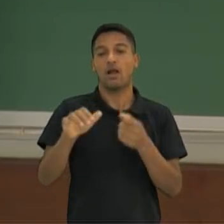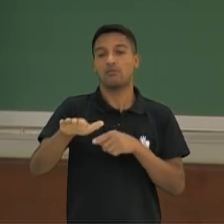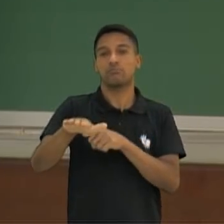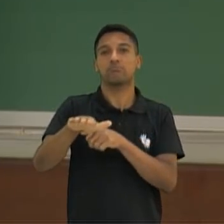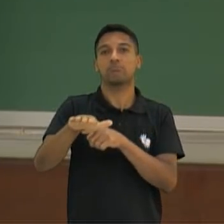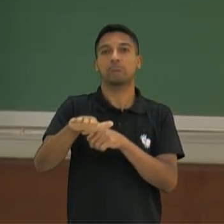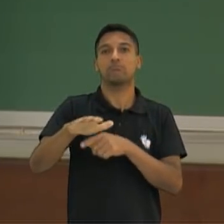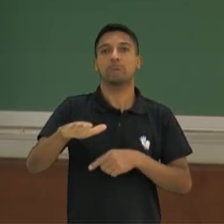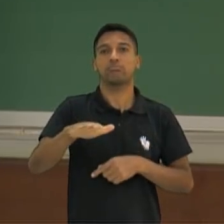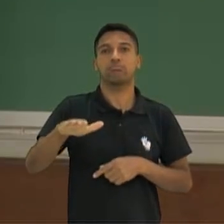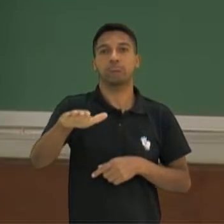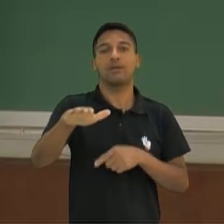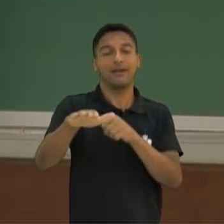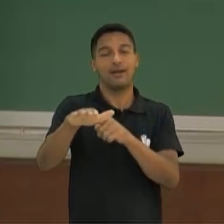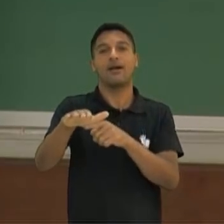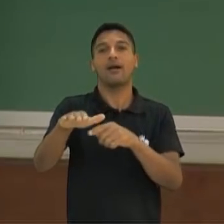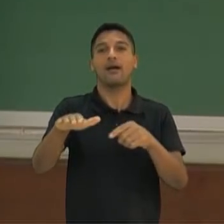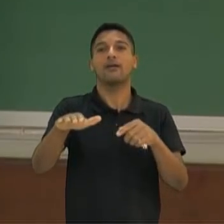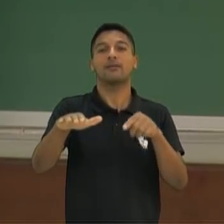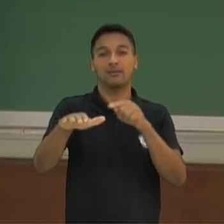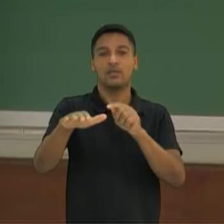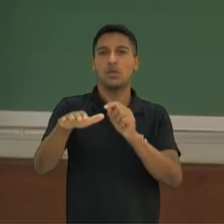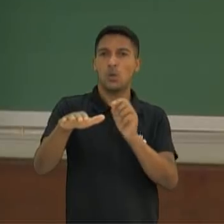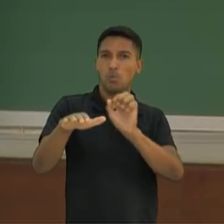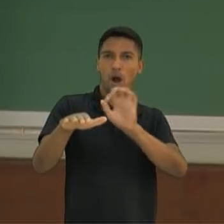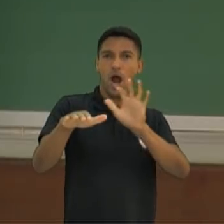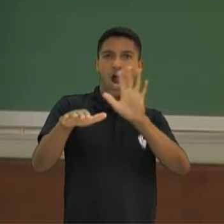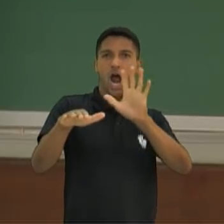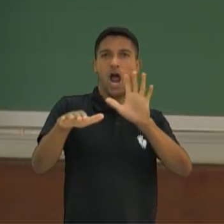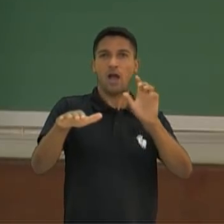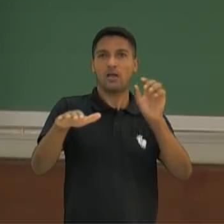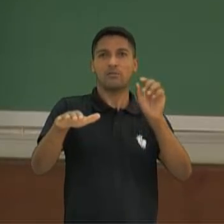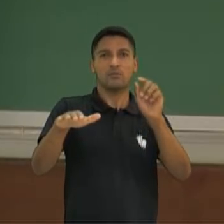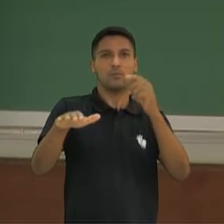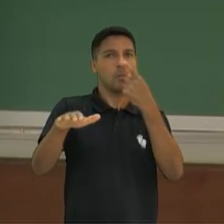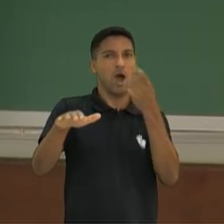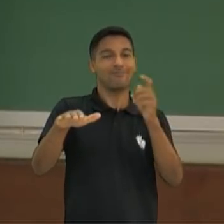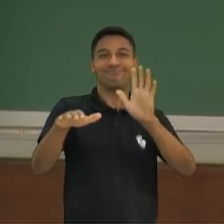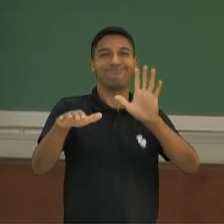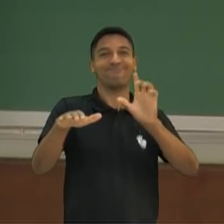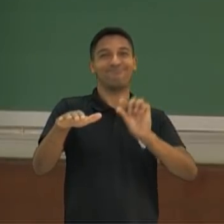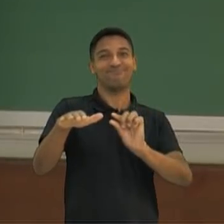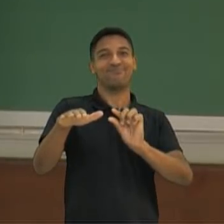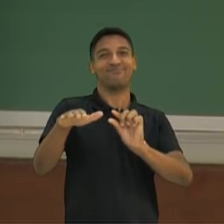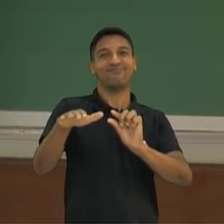diminuição da emissão de gases poluentes por causa da diminuição da queima de combustíveis